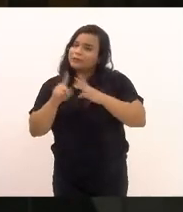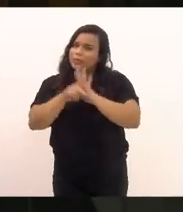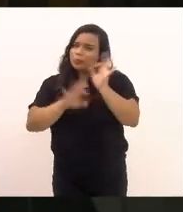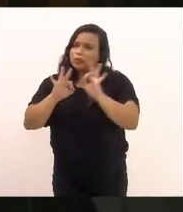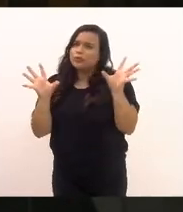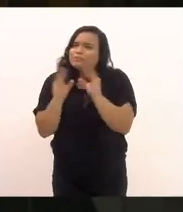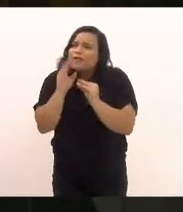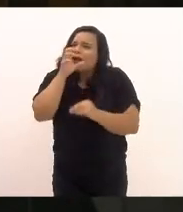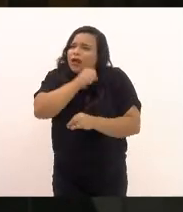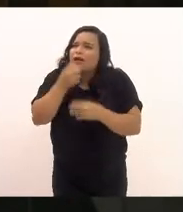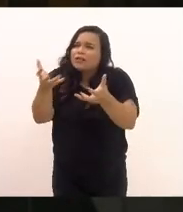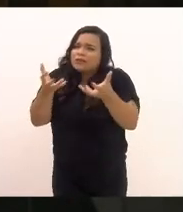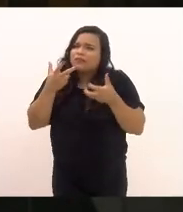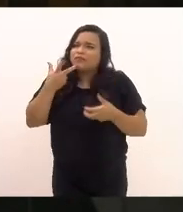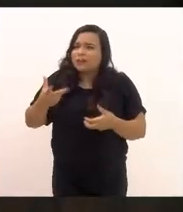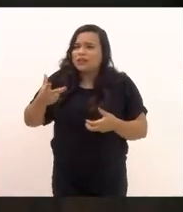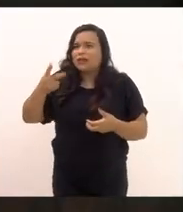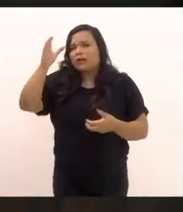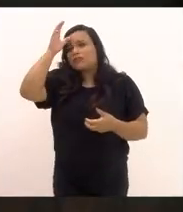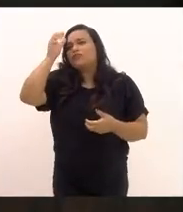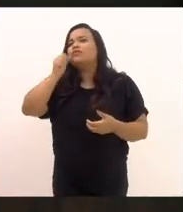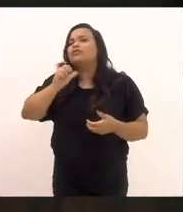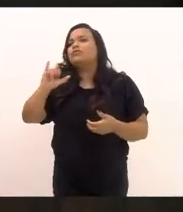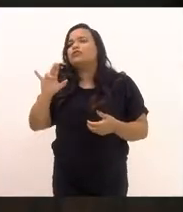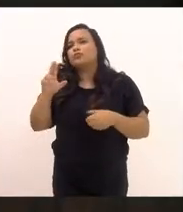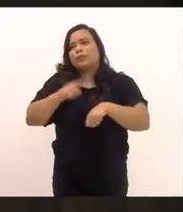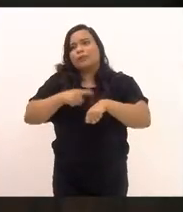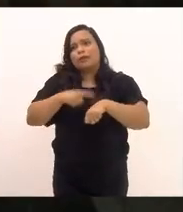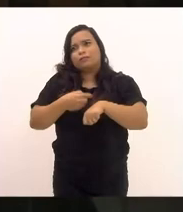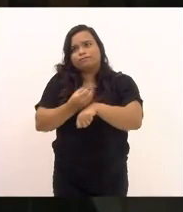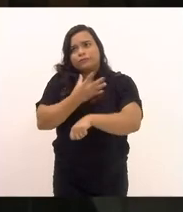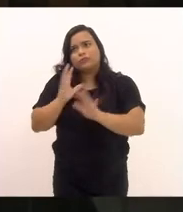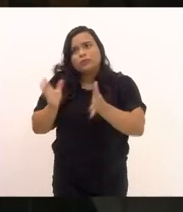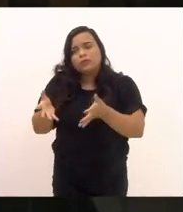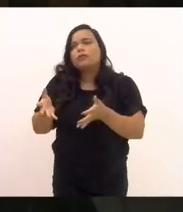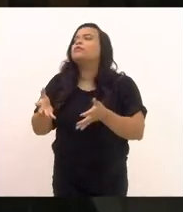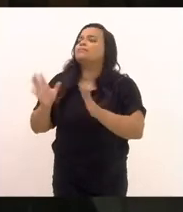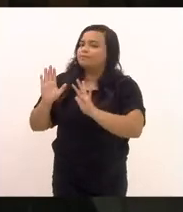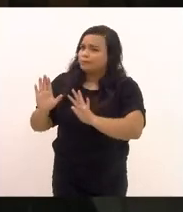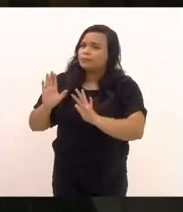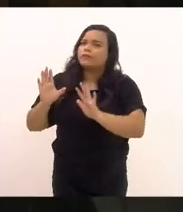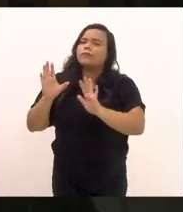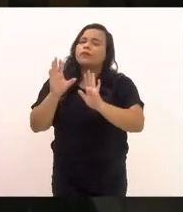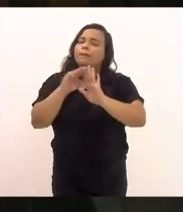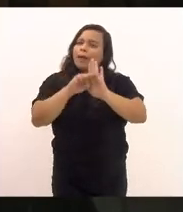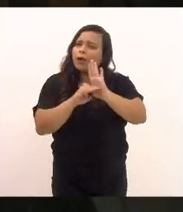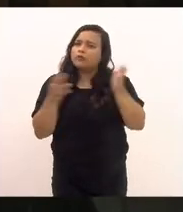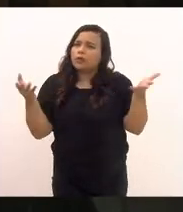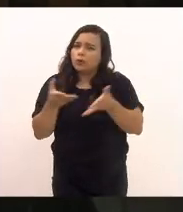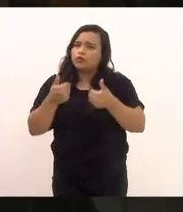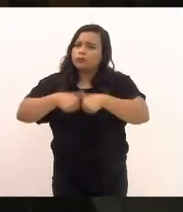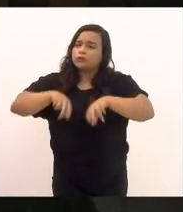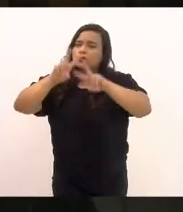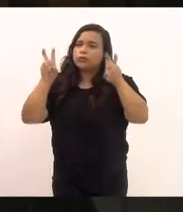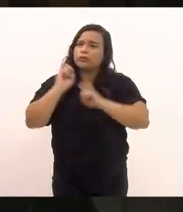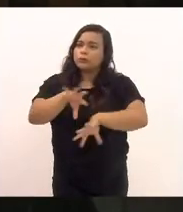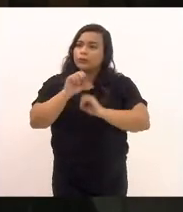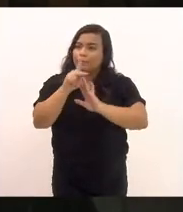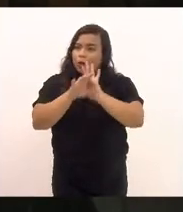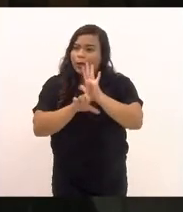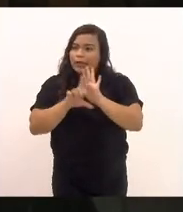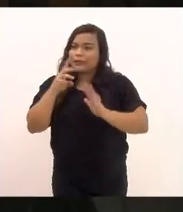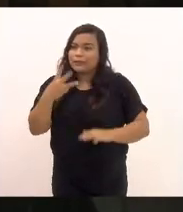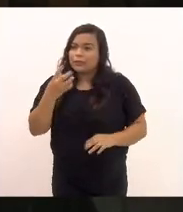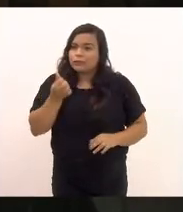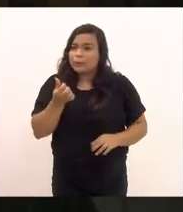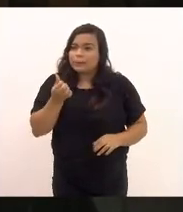aqui rapidamente, deputada Tia Ju, para concluir por causa do seu tempo, que estava aí na pauta hoje relacionado à educação, é o projeto de lei 3665-A